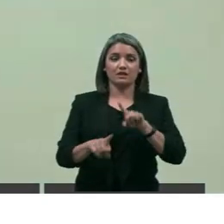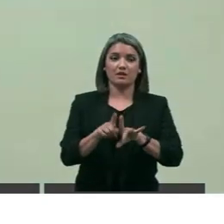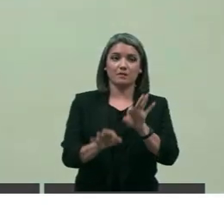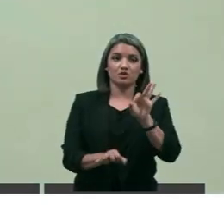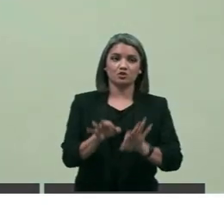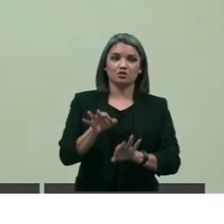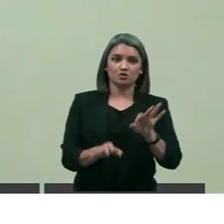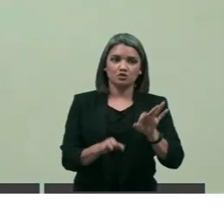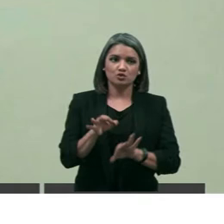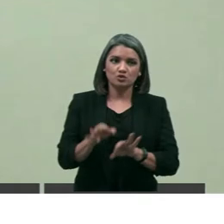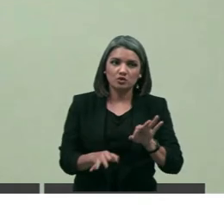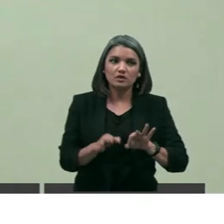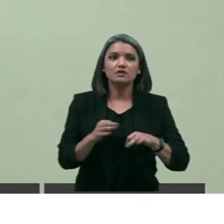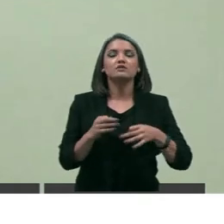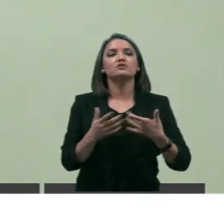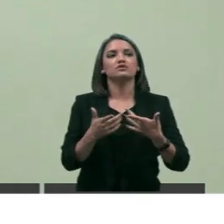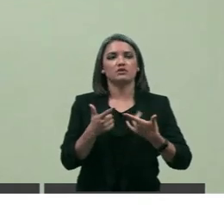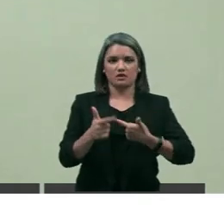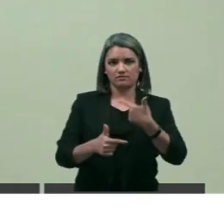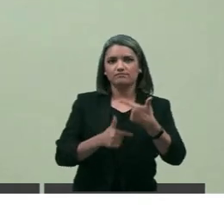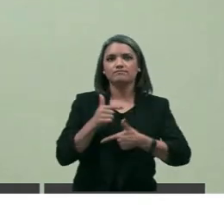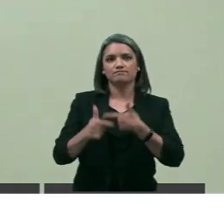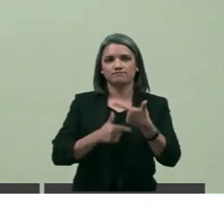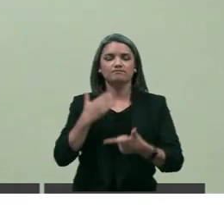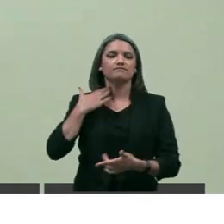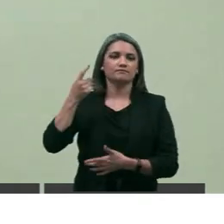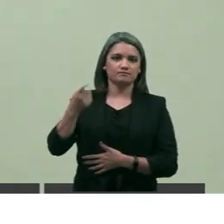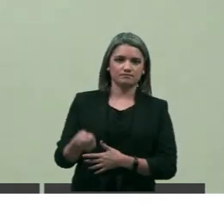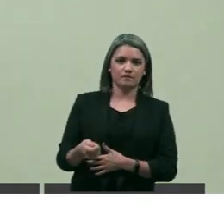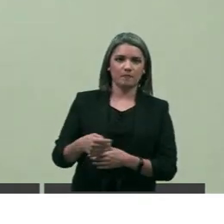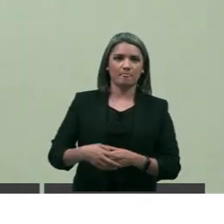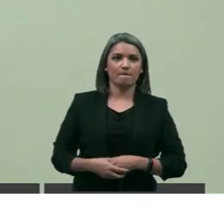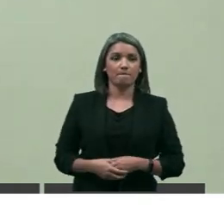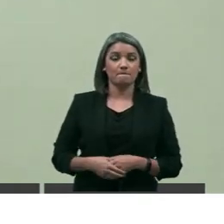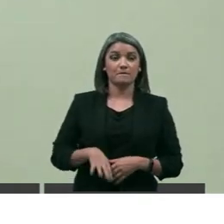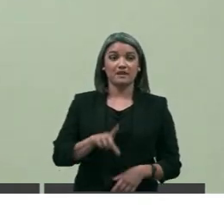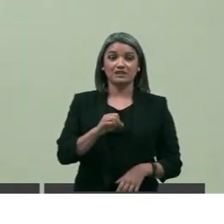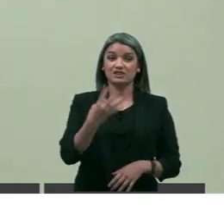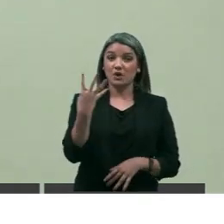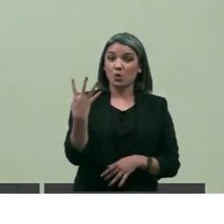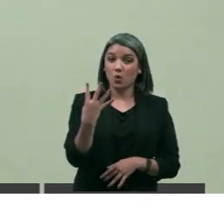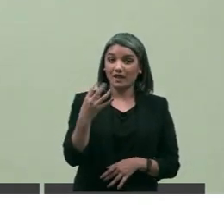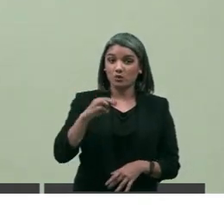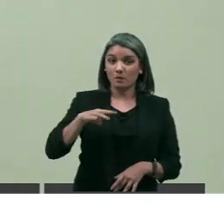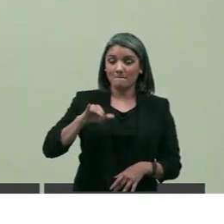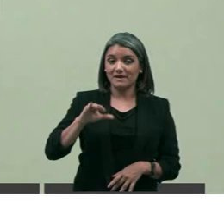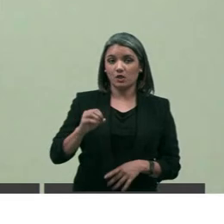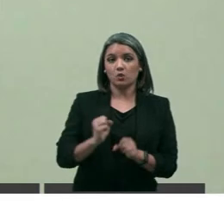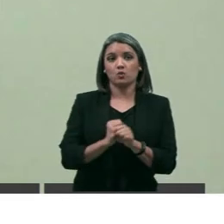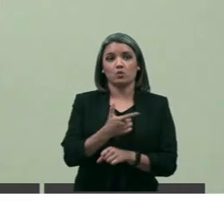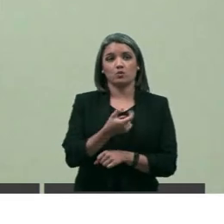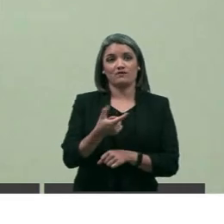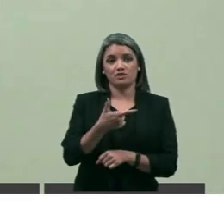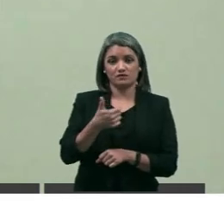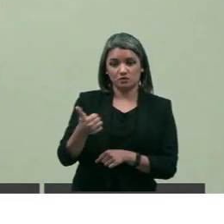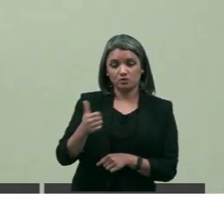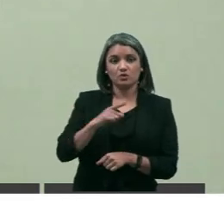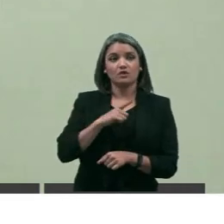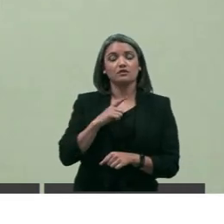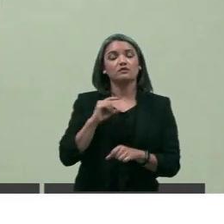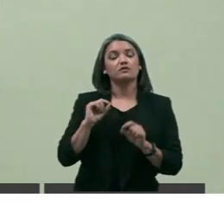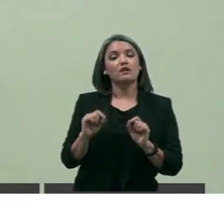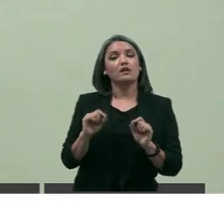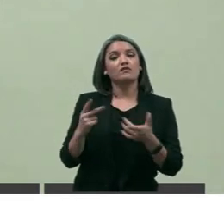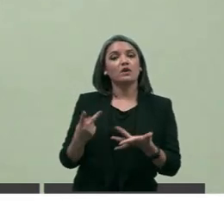para o exercício da jurisdição. Em 4 de 5 de 2021, o presente expediente foi